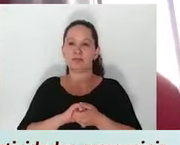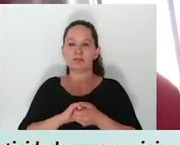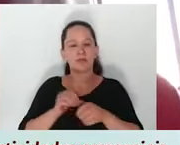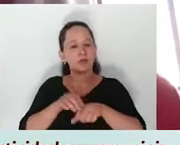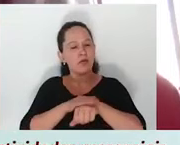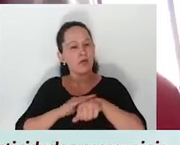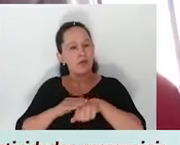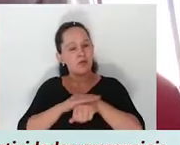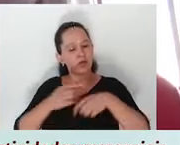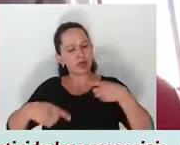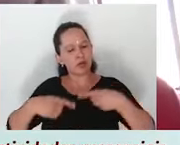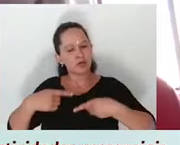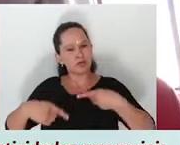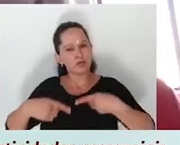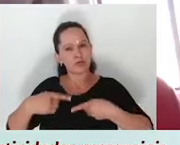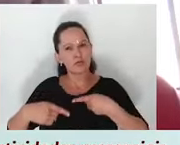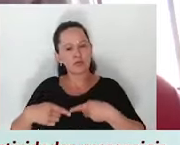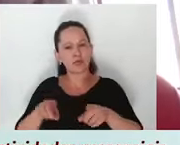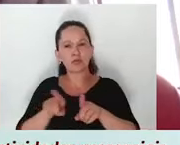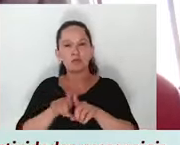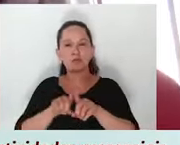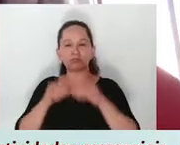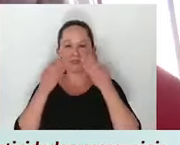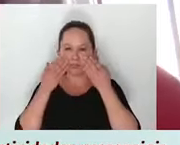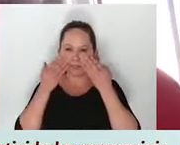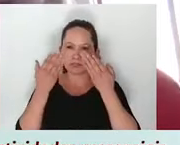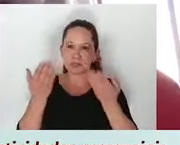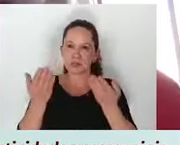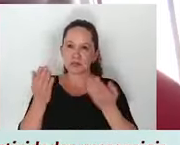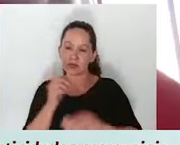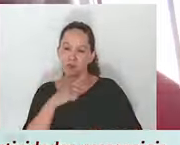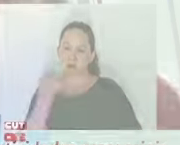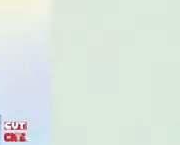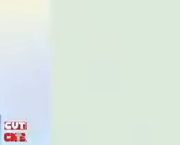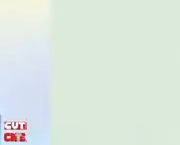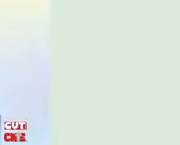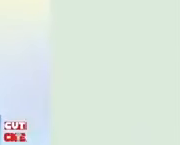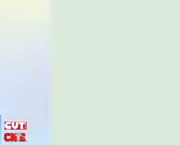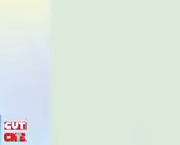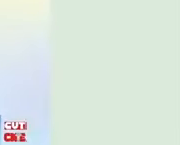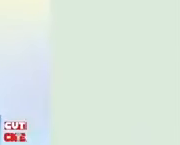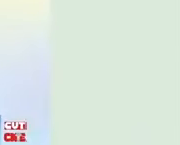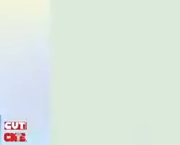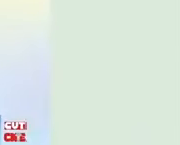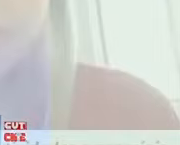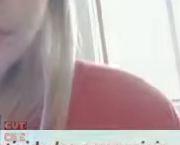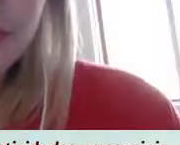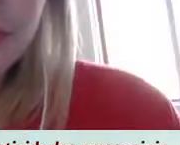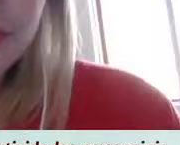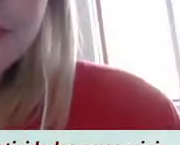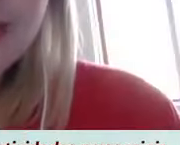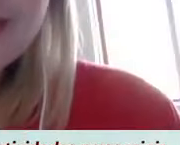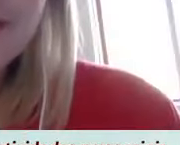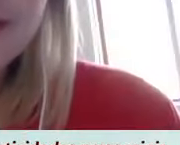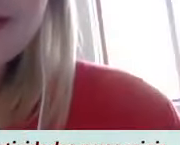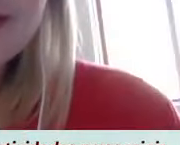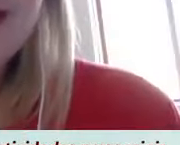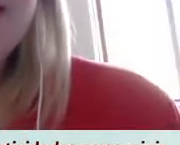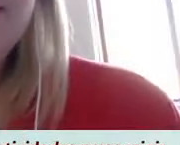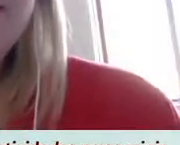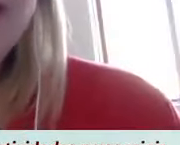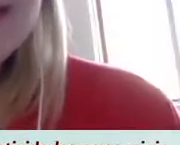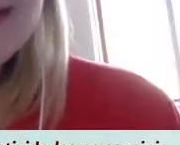conversar, dialogar e demonstrar a nossa posição em relação ao não retorno das